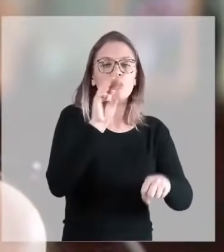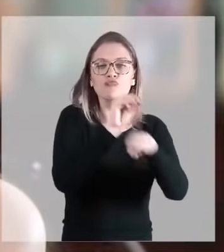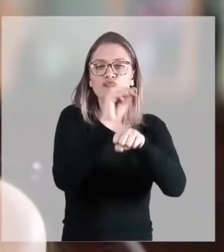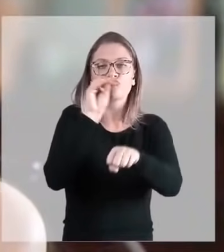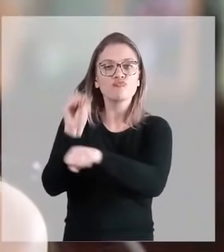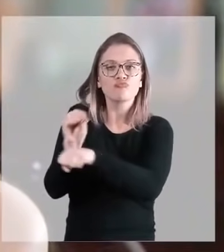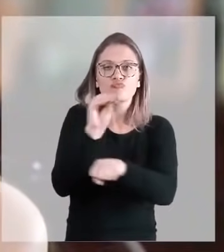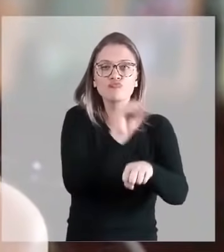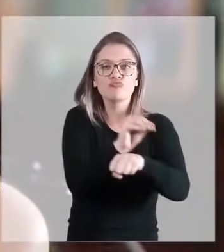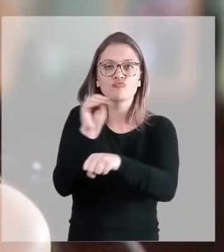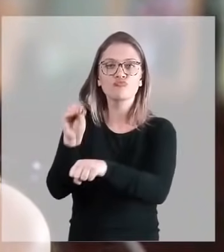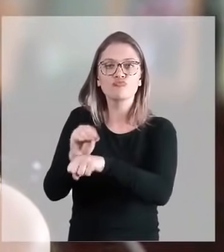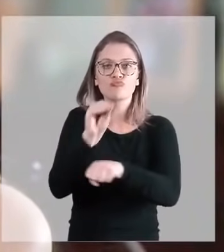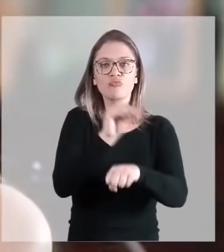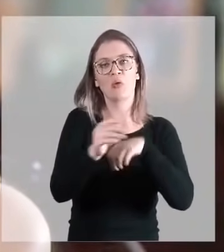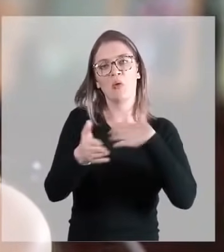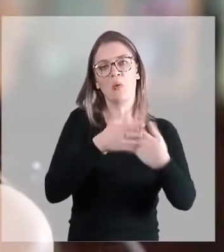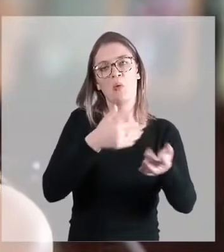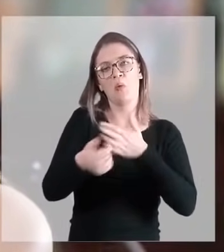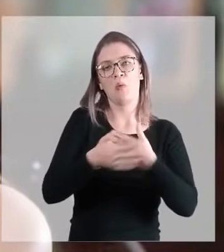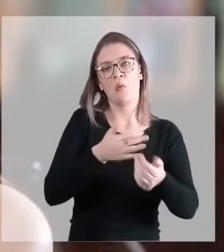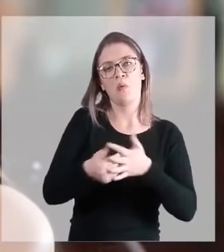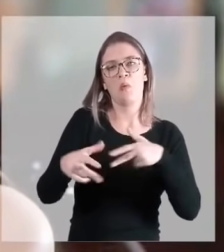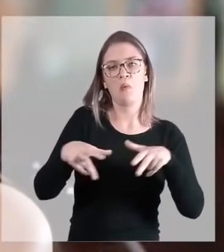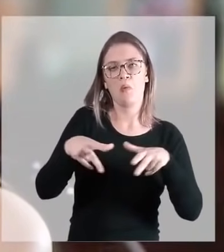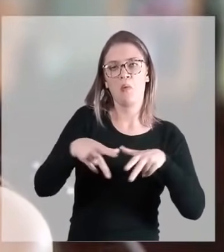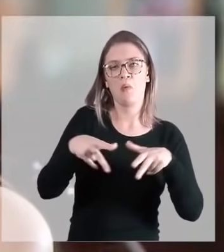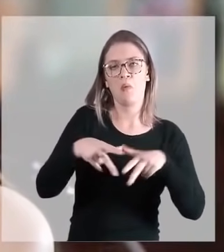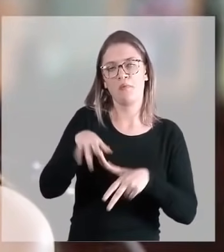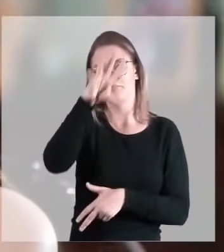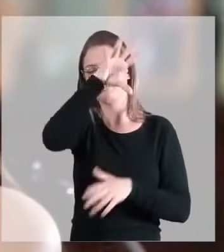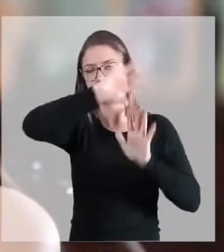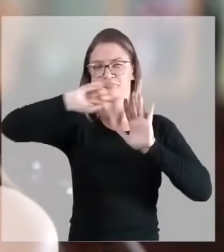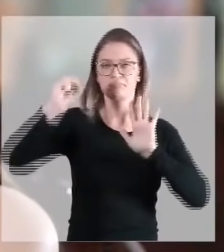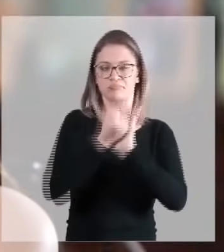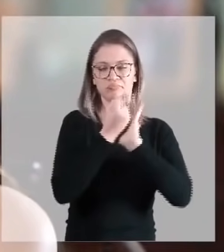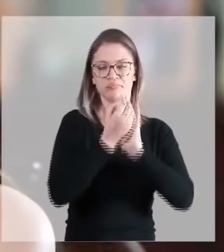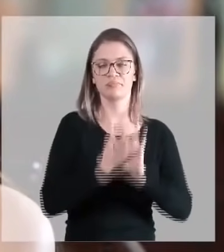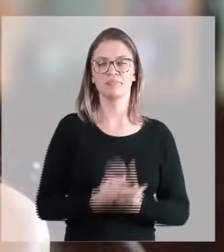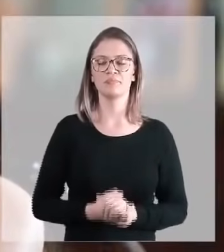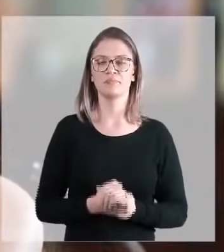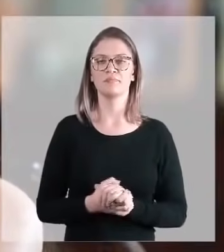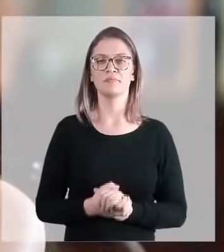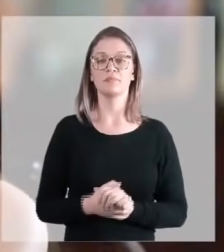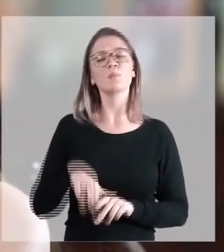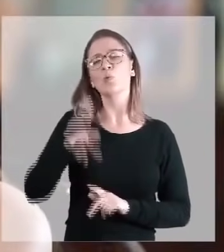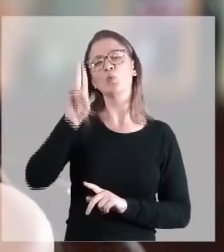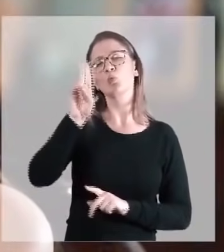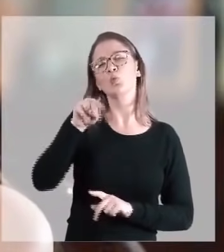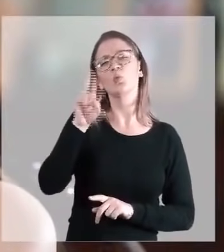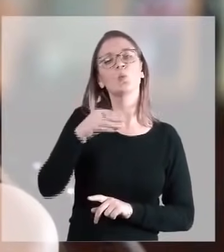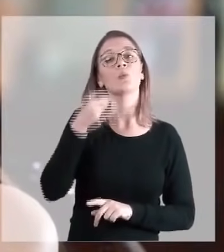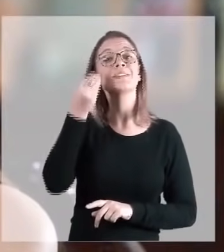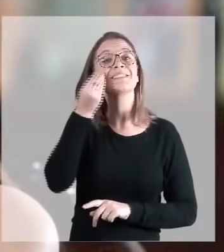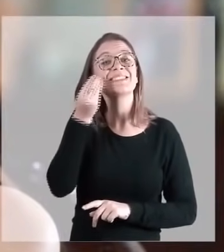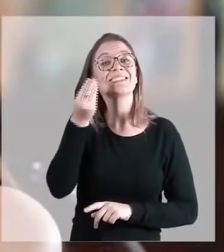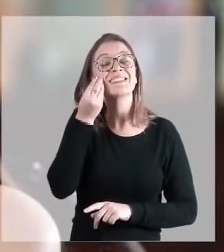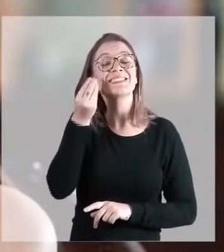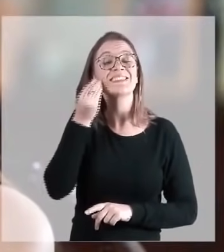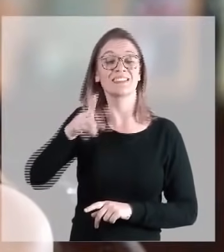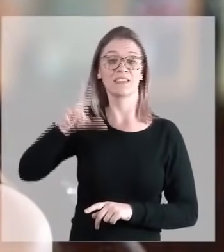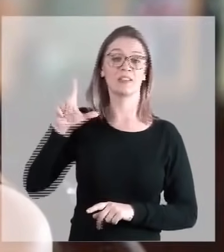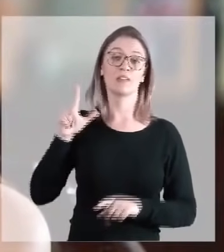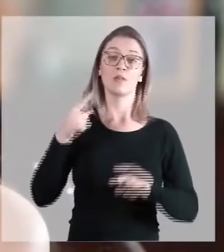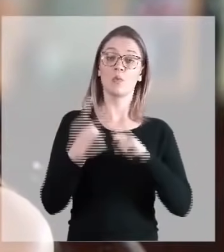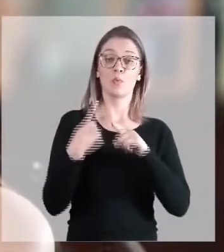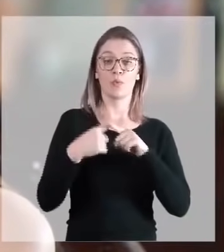menina dentro de qualquer padrão sexual ou de qualquer estereótipo que essa criança se adequaria, nunca tinha sido testada